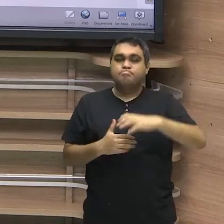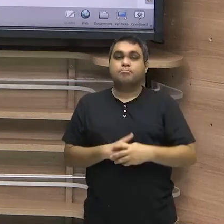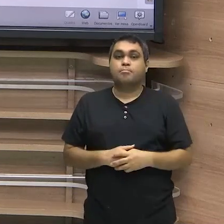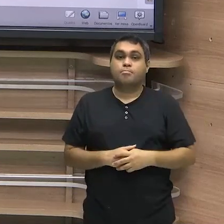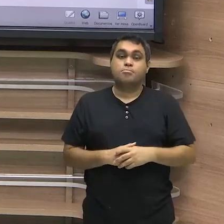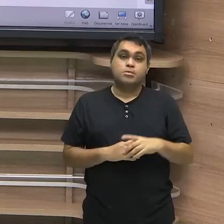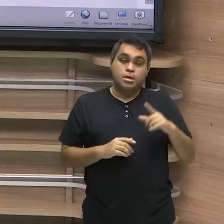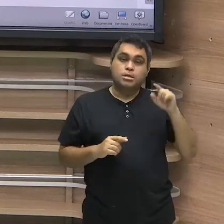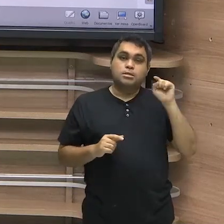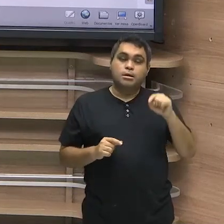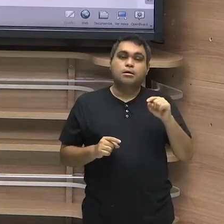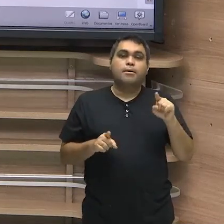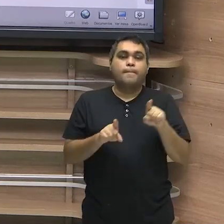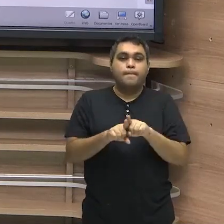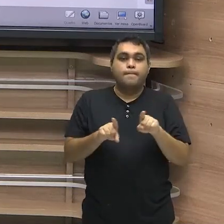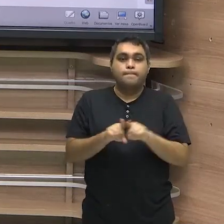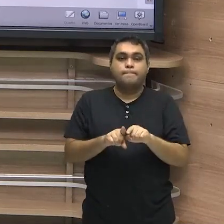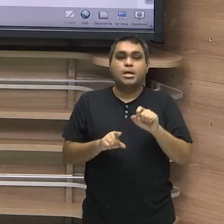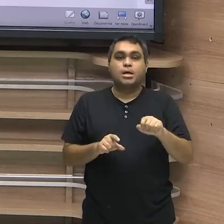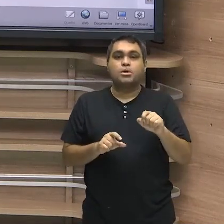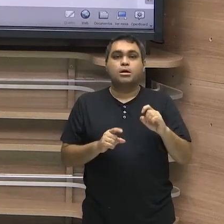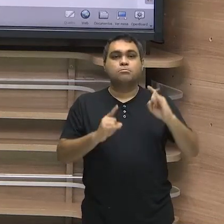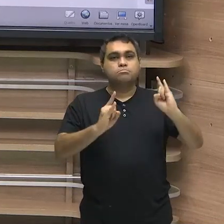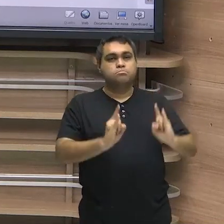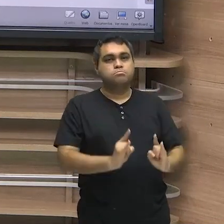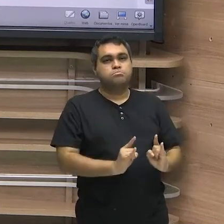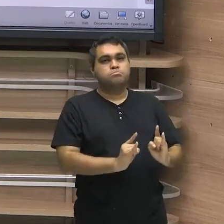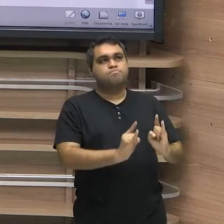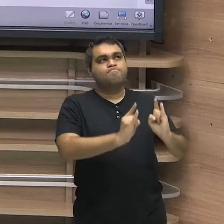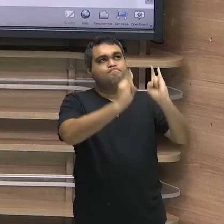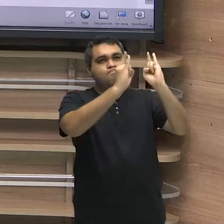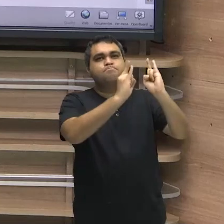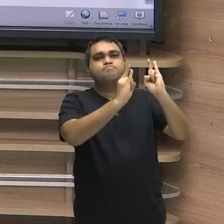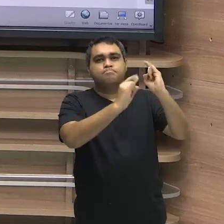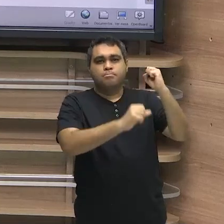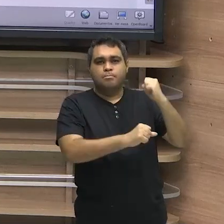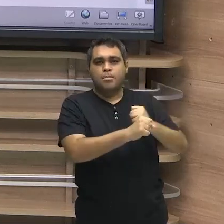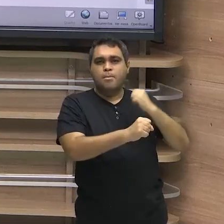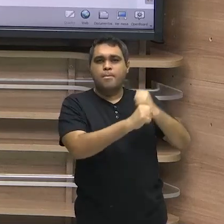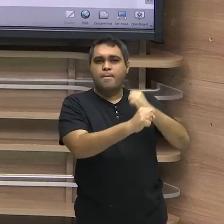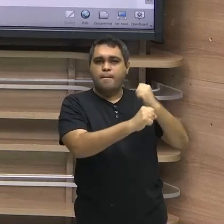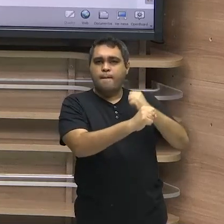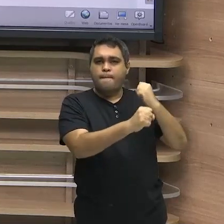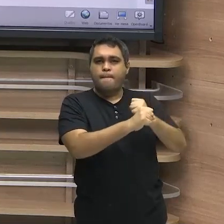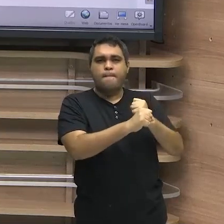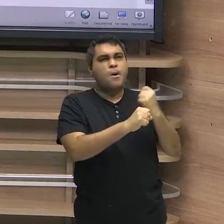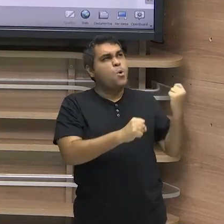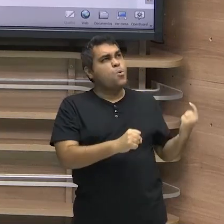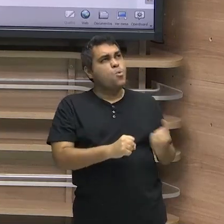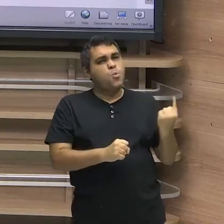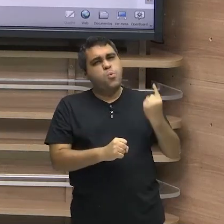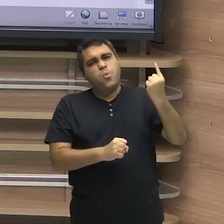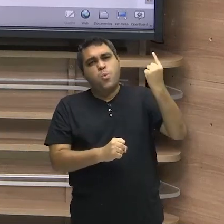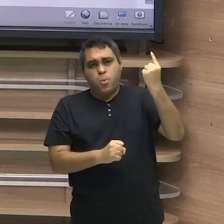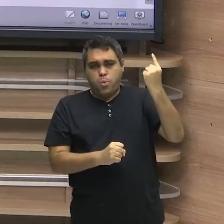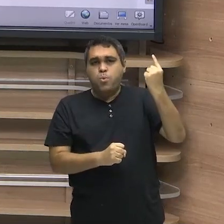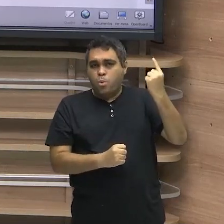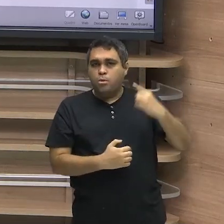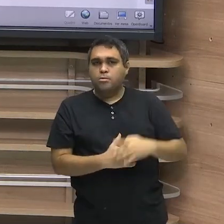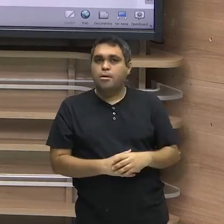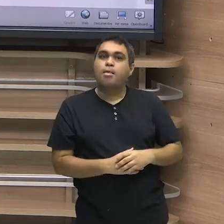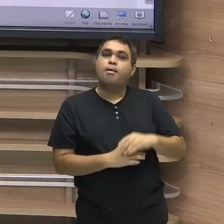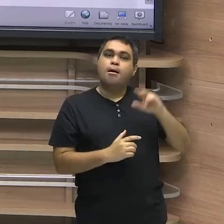pelo famoso zigurate aí enorme, que ele queria que desse a impressão de que ia alcançar o céu, que é